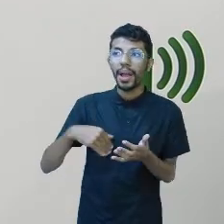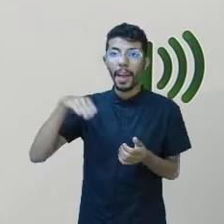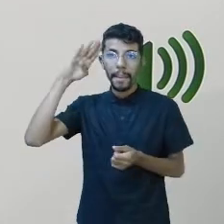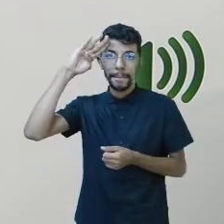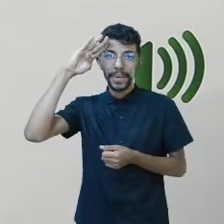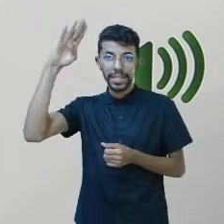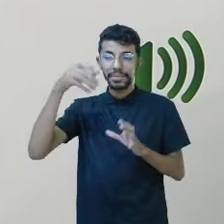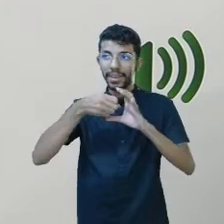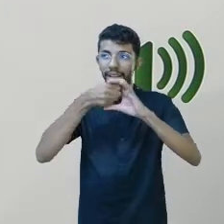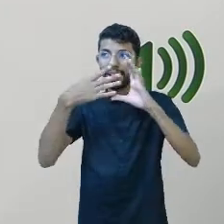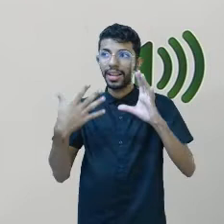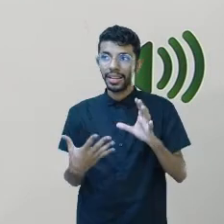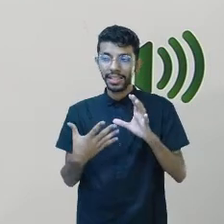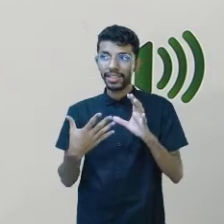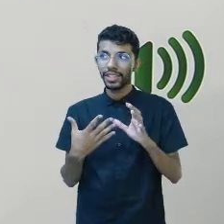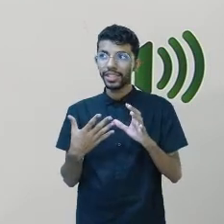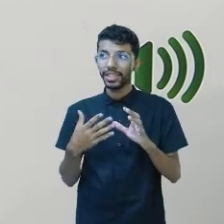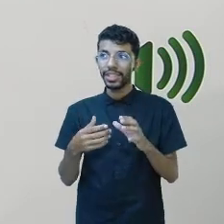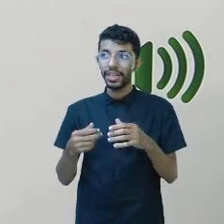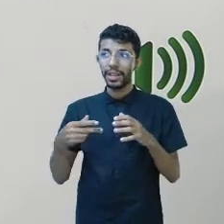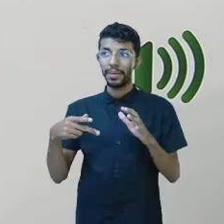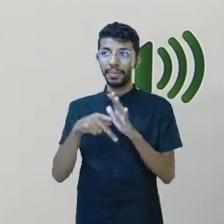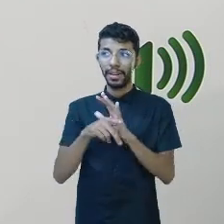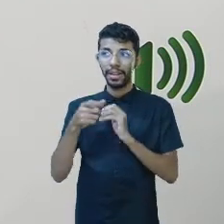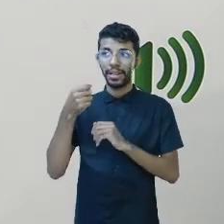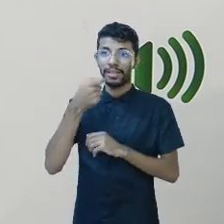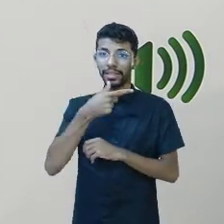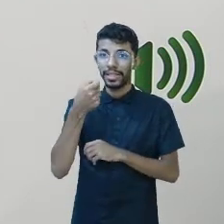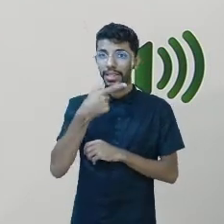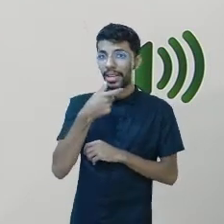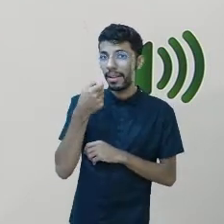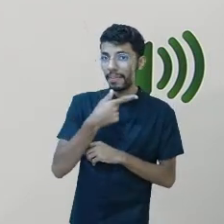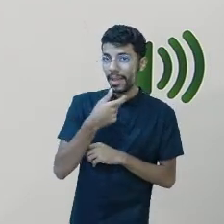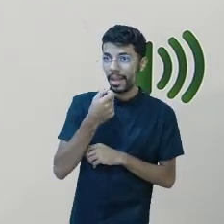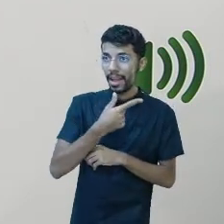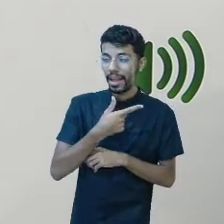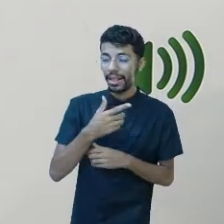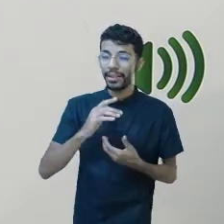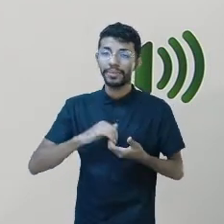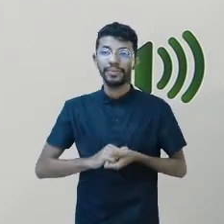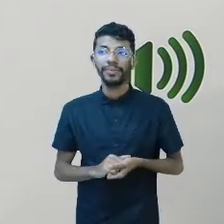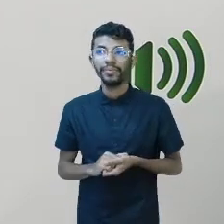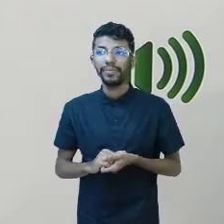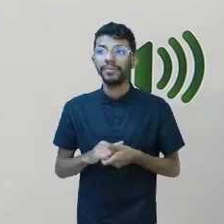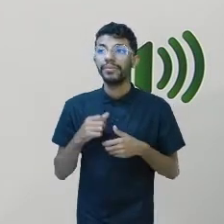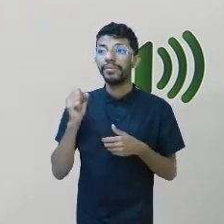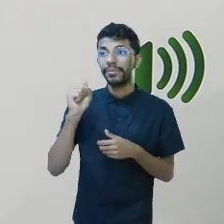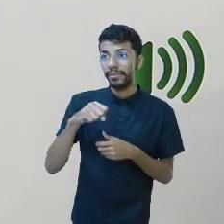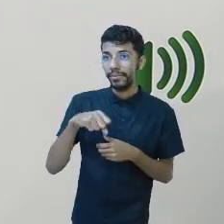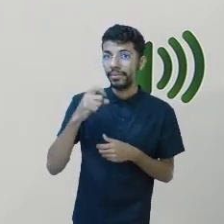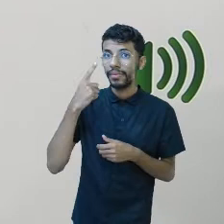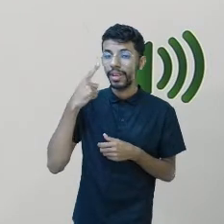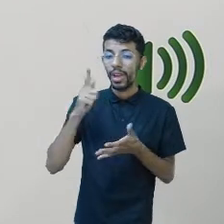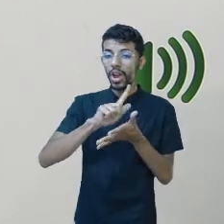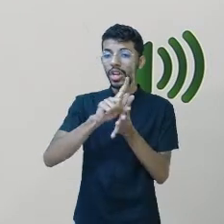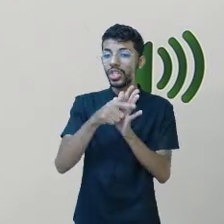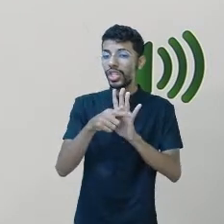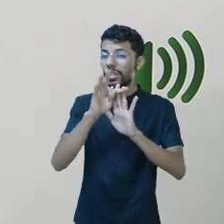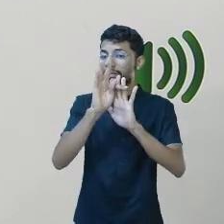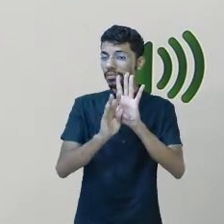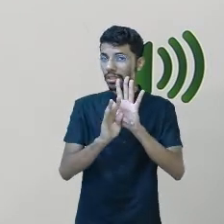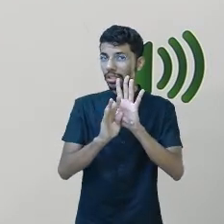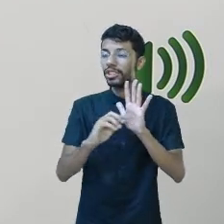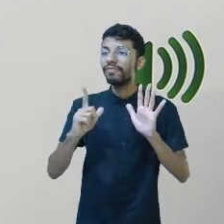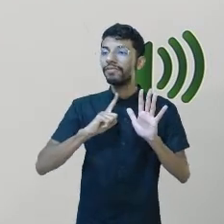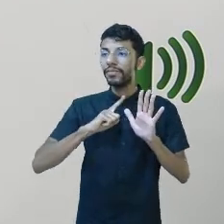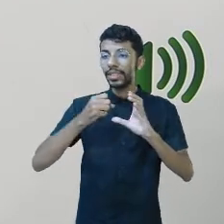principais características das anedotas ou piadas? Sim, esse gênero textual tem